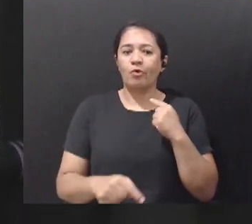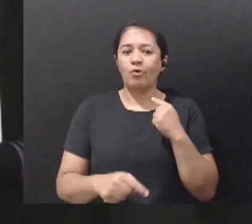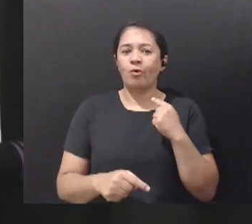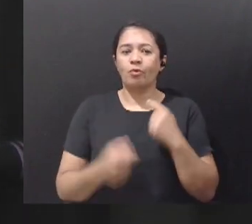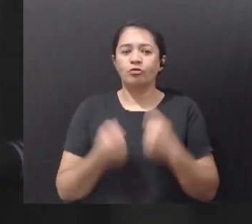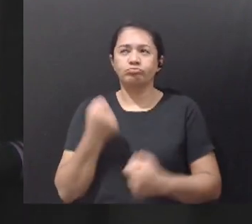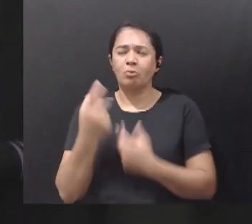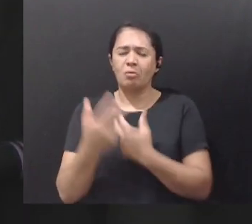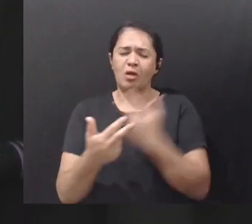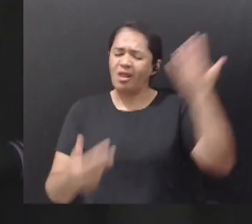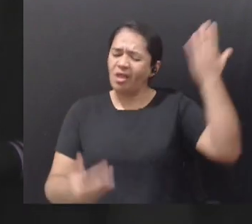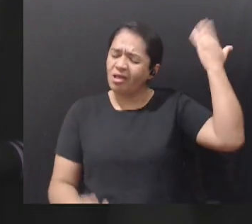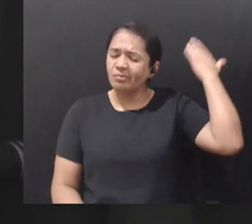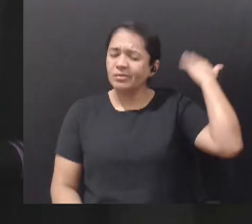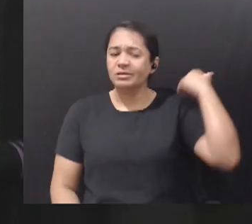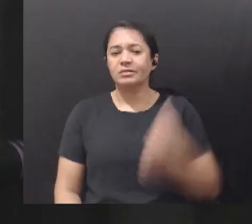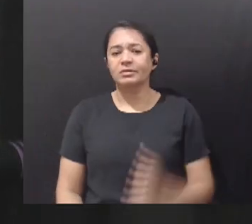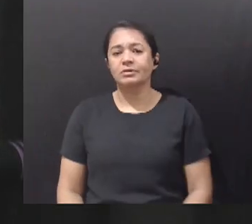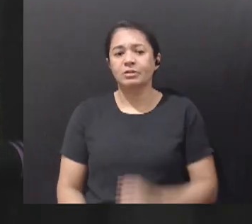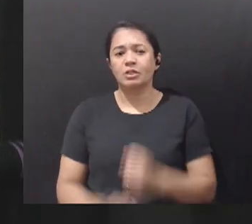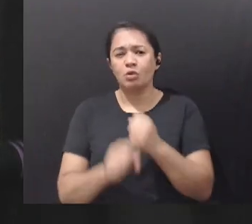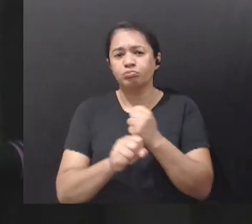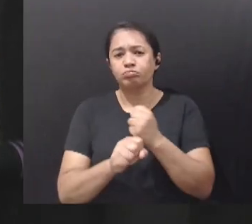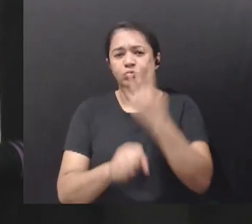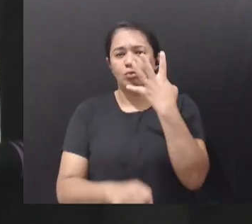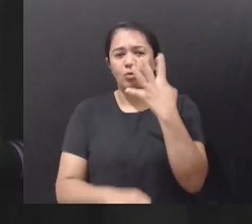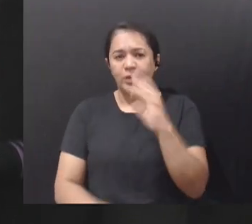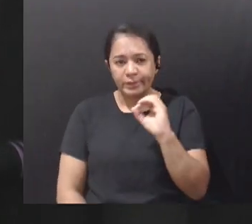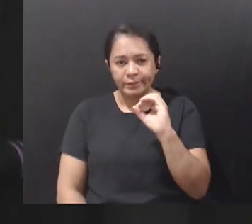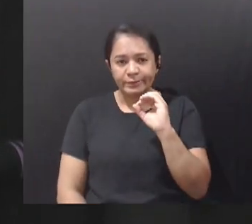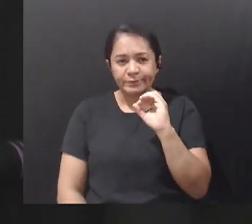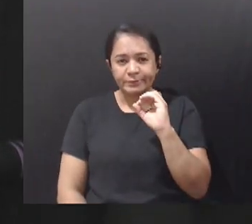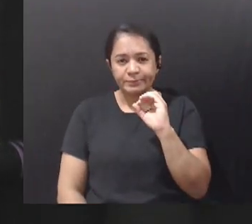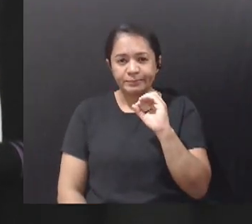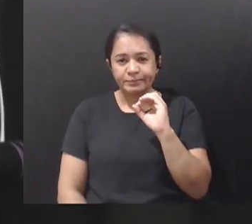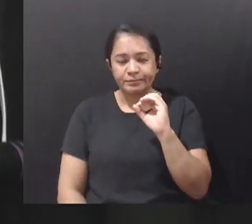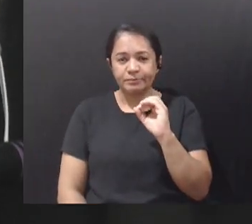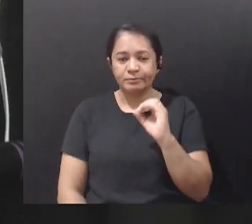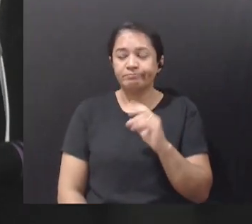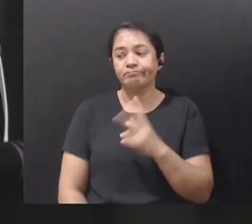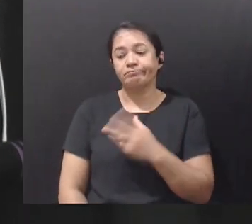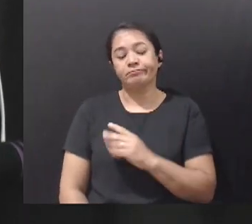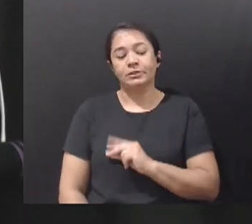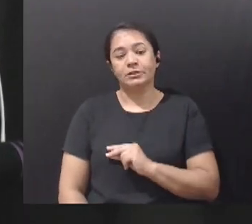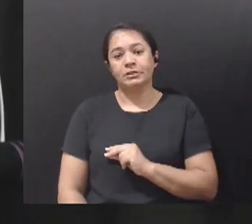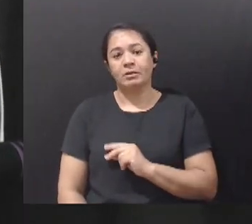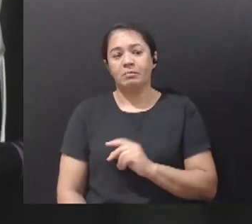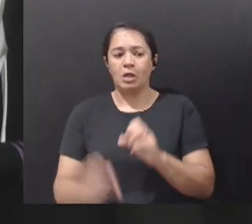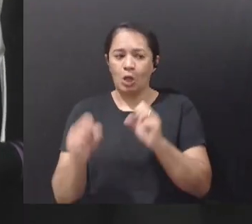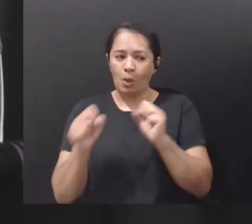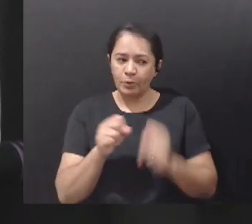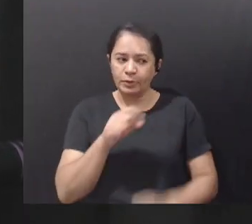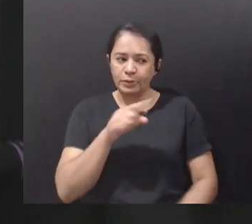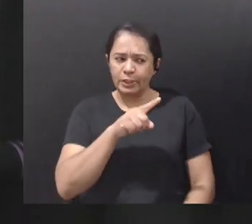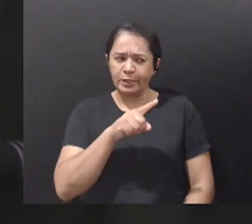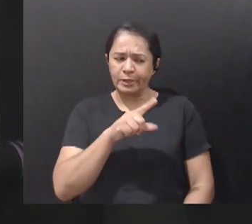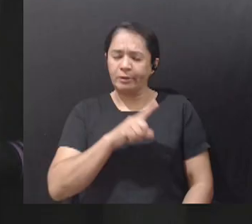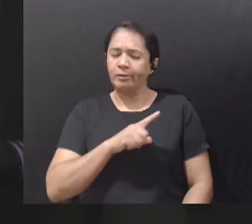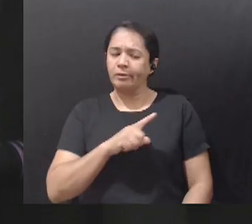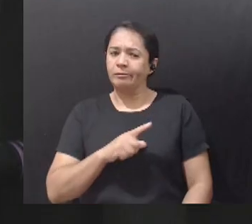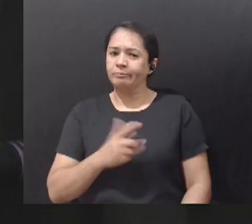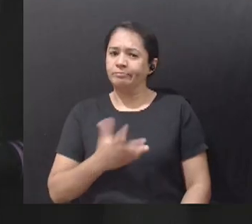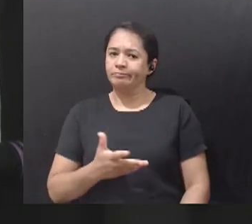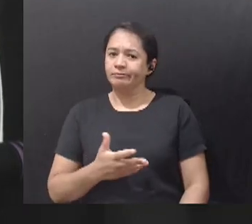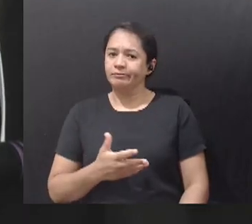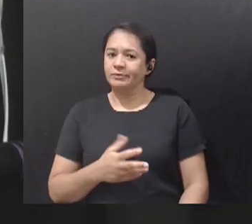época, faz 40 anos. E eu falei, mas com todo esse poder que esse senhor tem, ele não vai sair